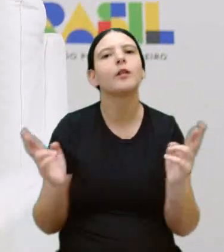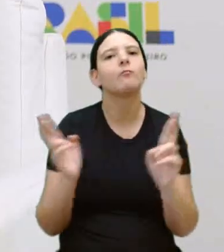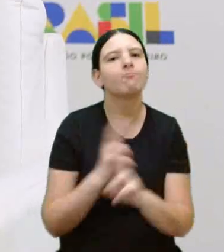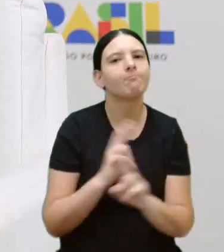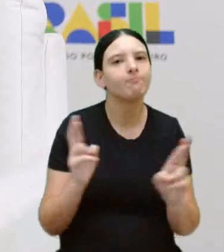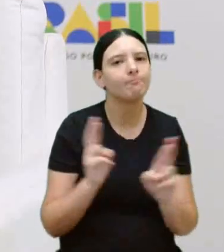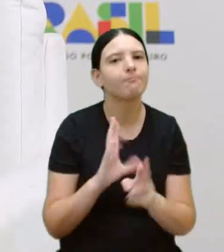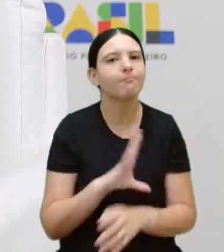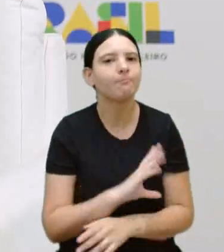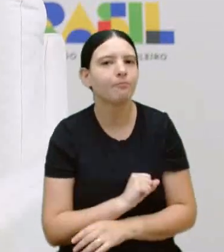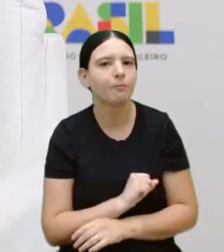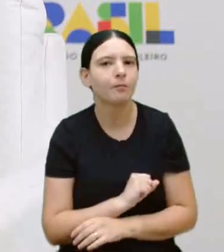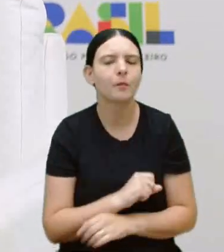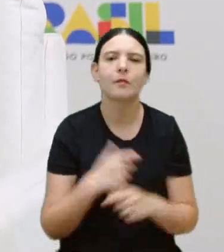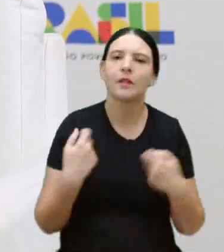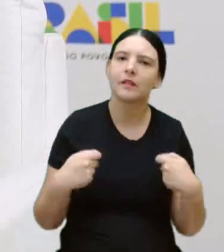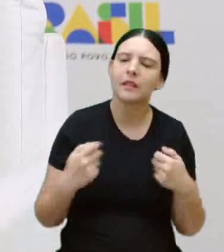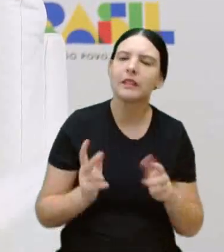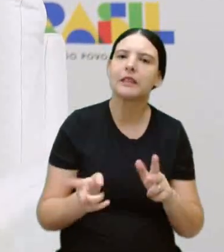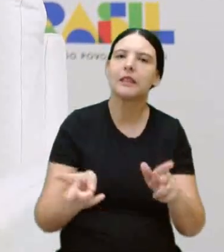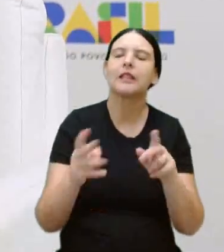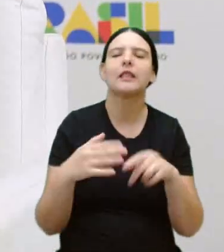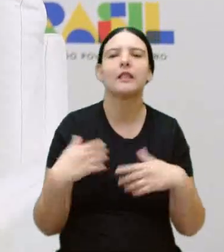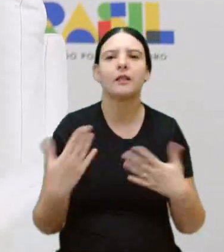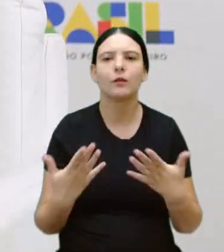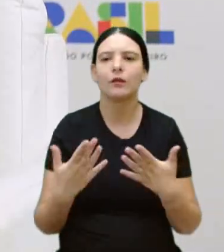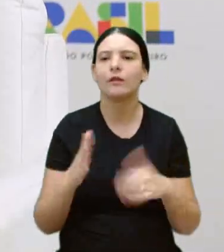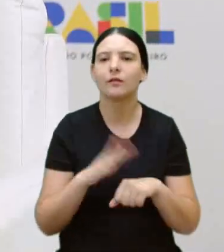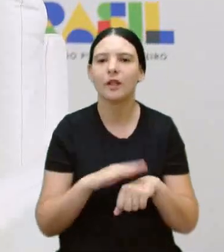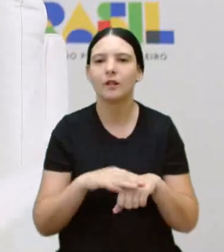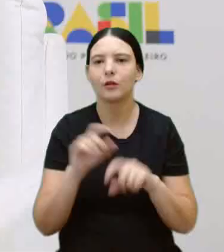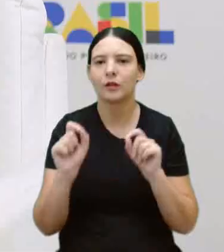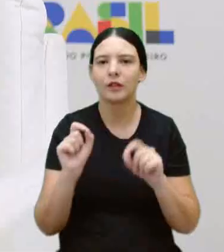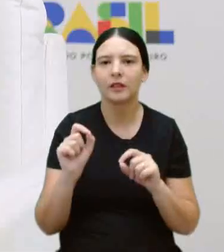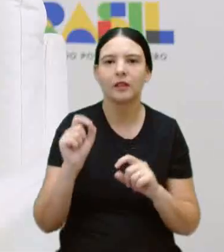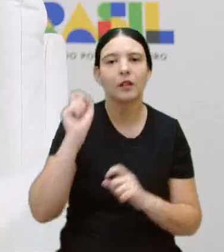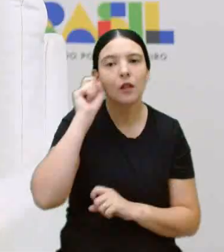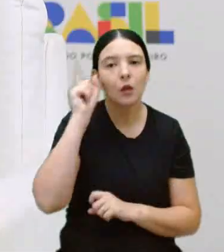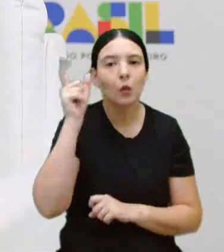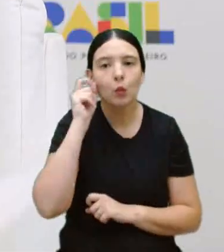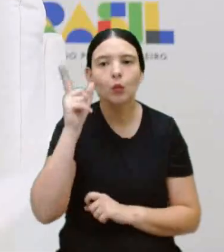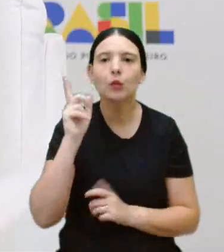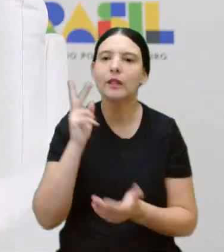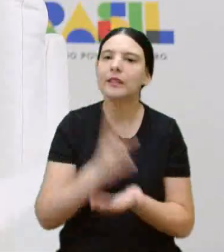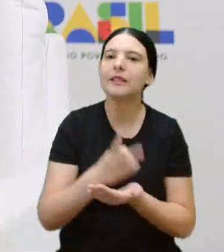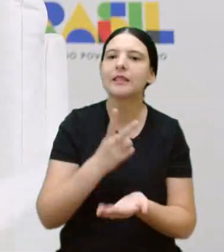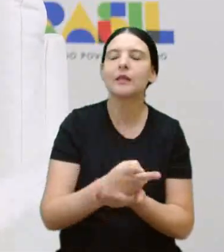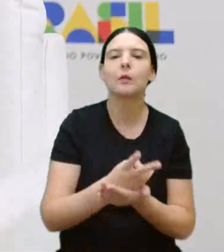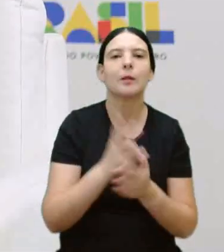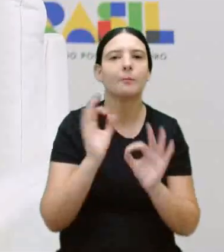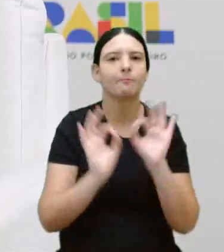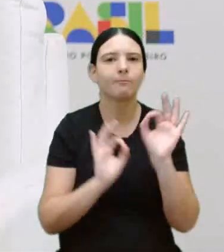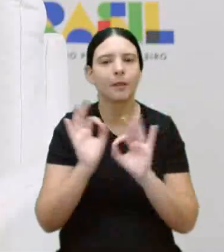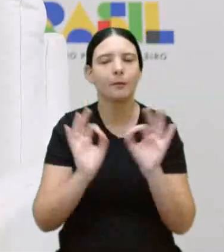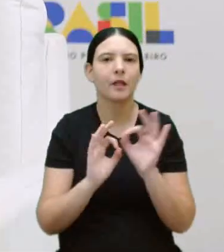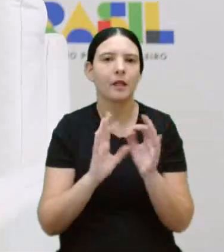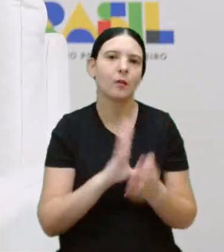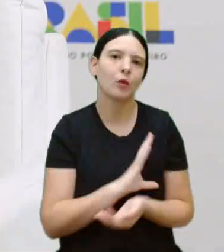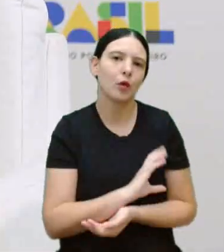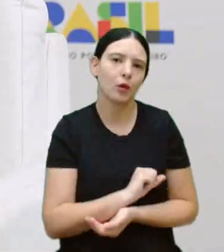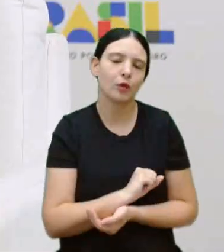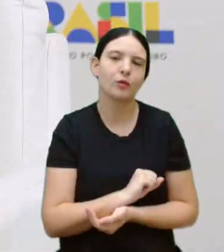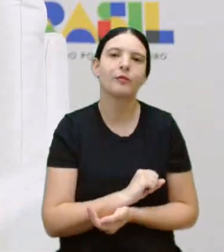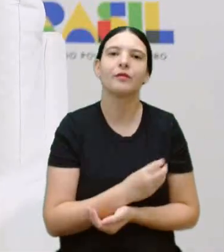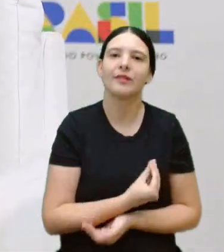ter uma configuração. E aí isso faz com que aquelas culturas sempre tenham um preparo para a vida amorosa, porque você não pode